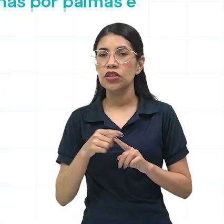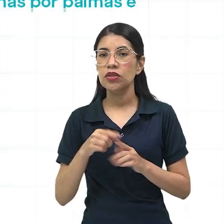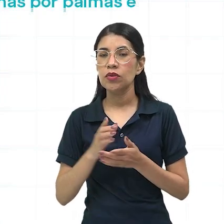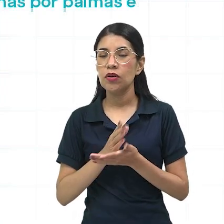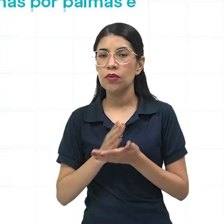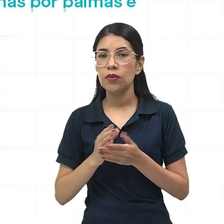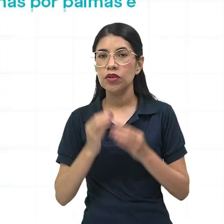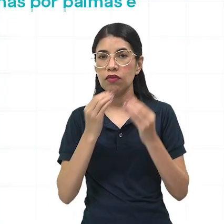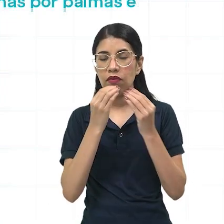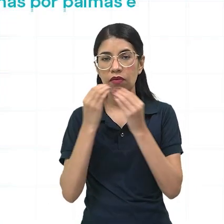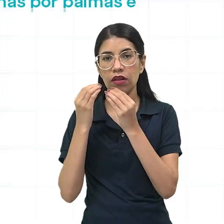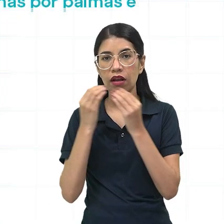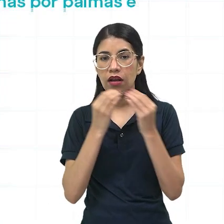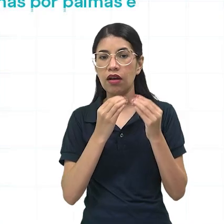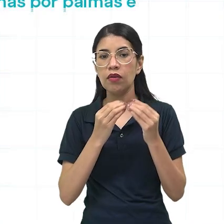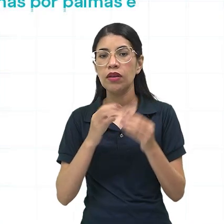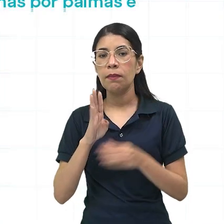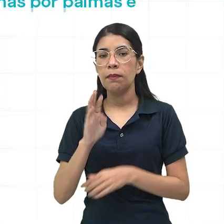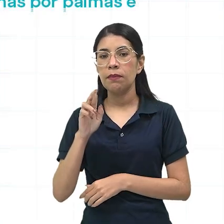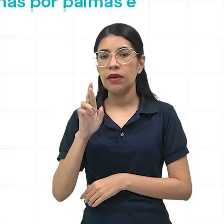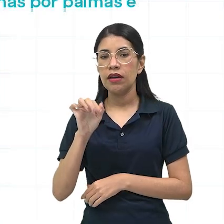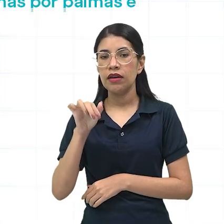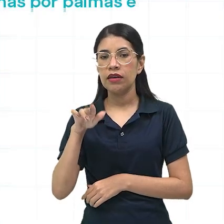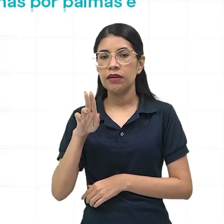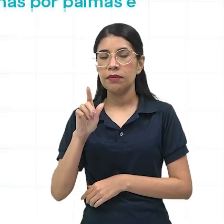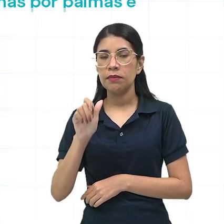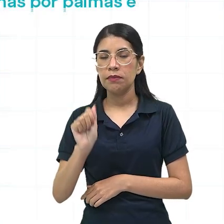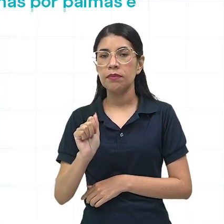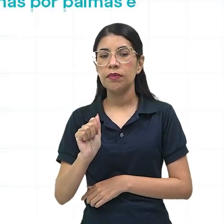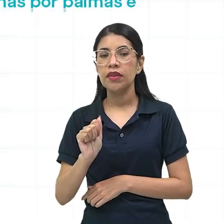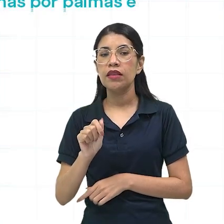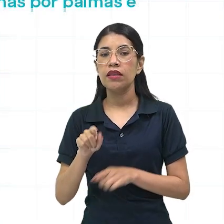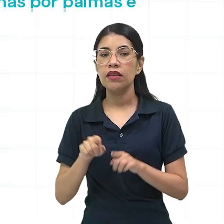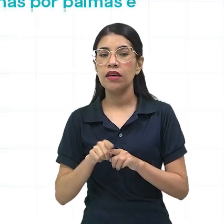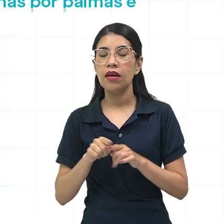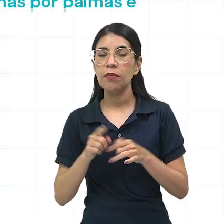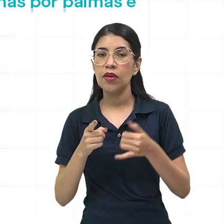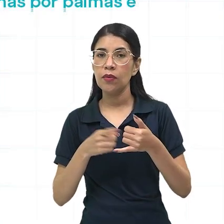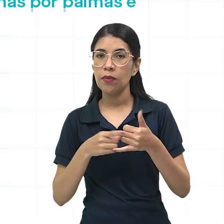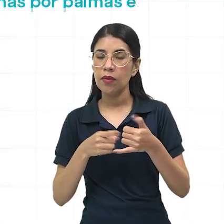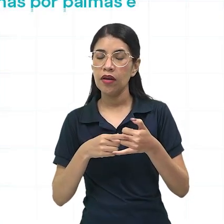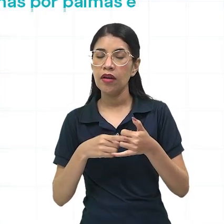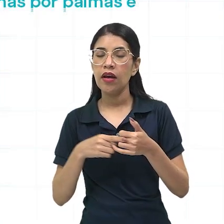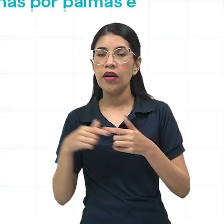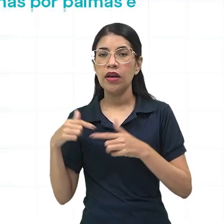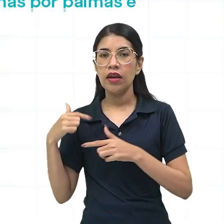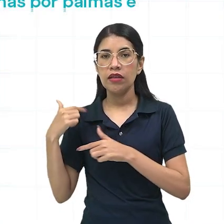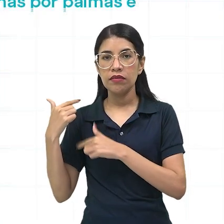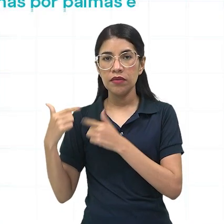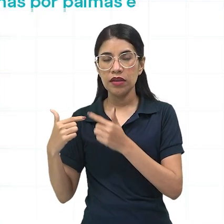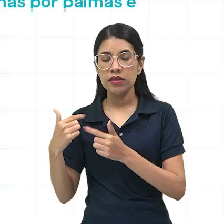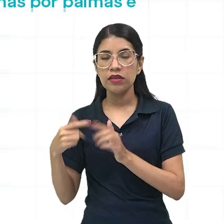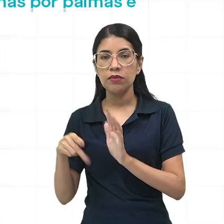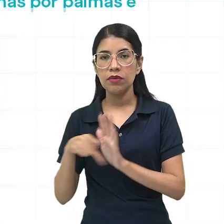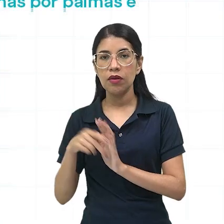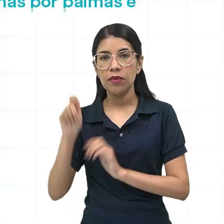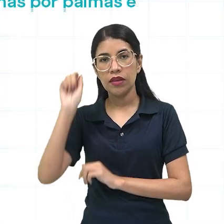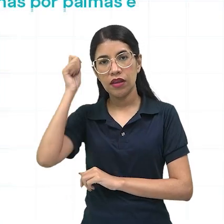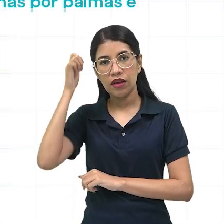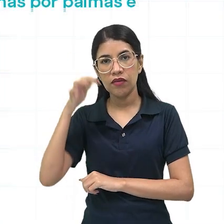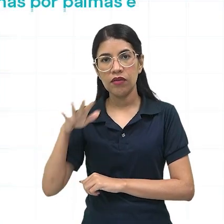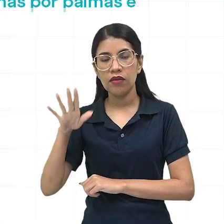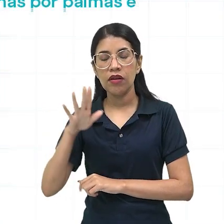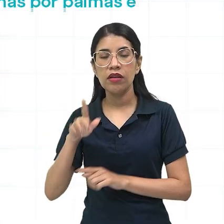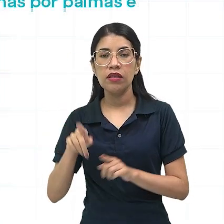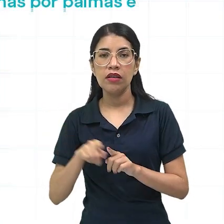de flauta, marimba e o berimbau também são heranças africanas que constituem